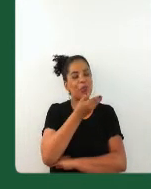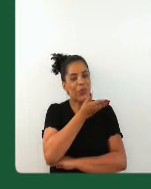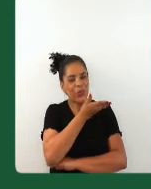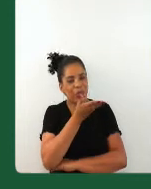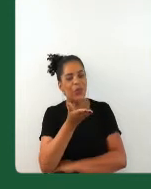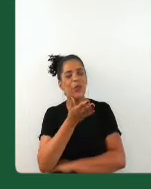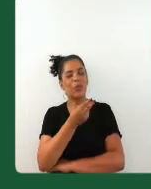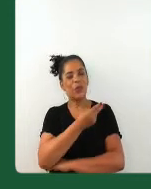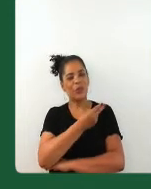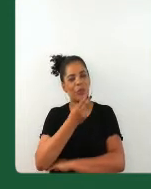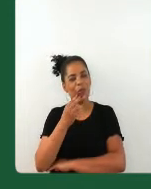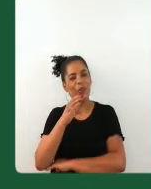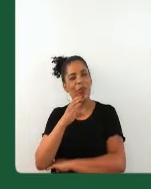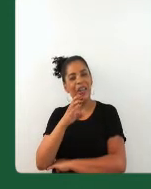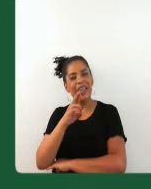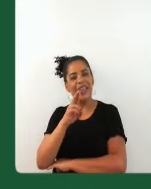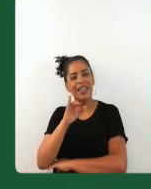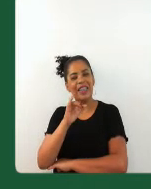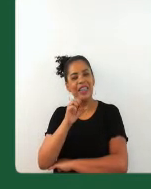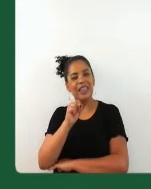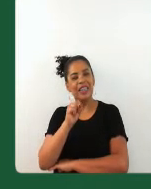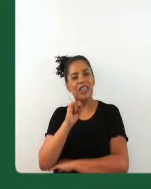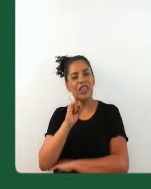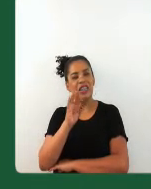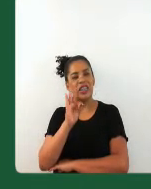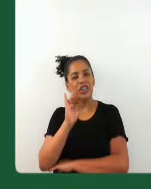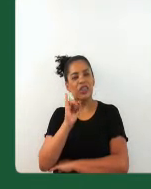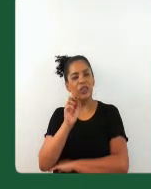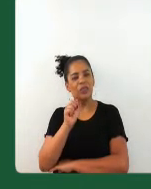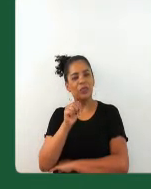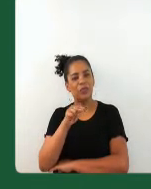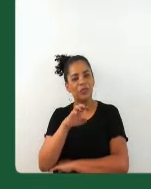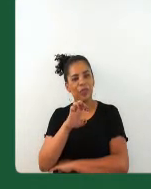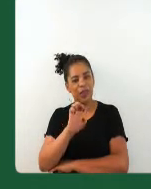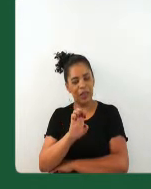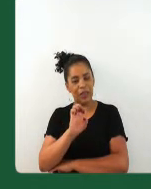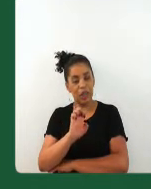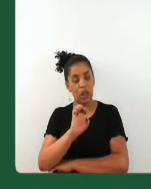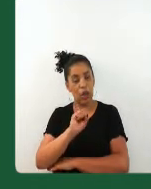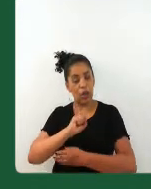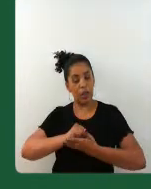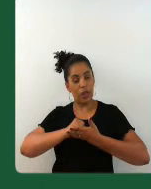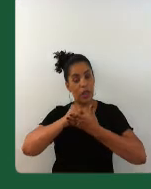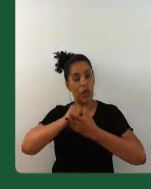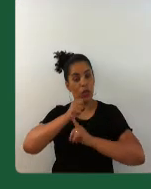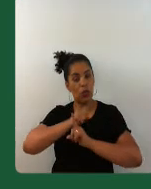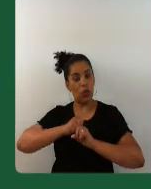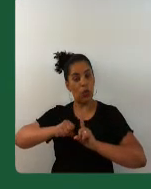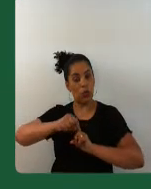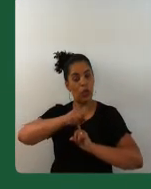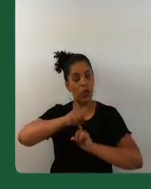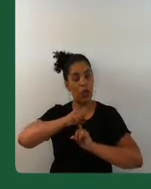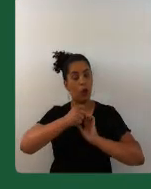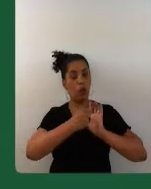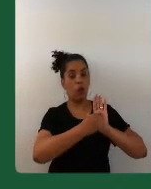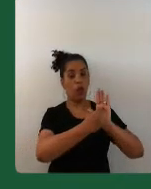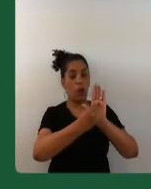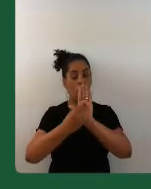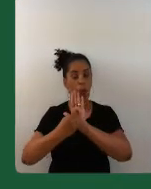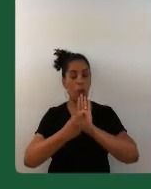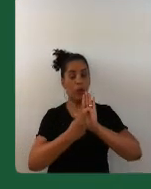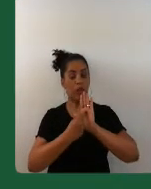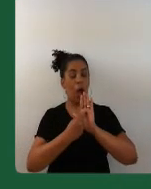sou assistente social do Hospital Sobrapar. Vou falar um pouquinho como que funciona aqui a atuação do